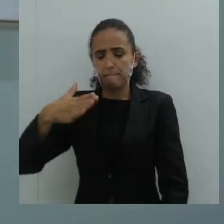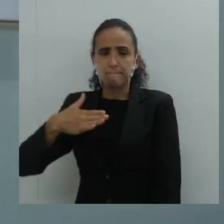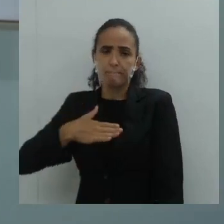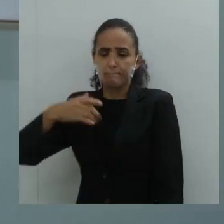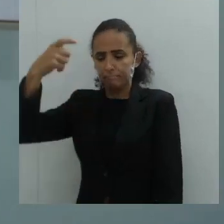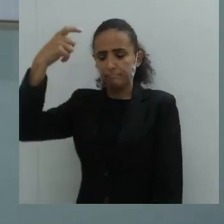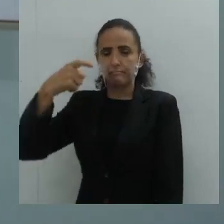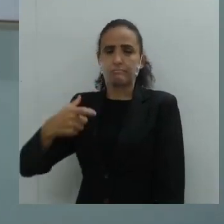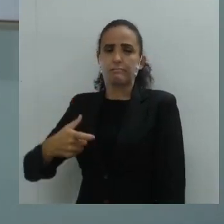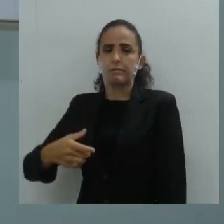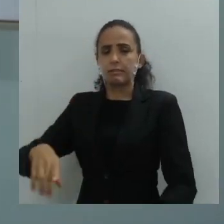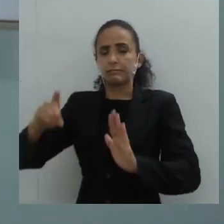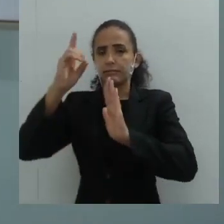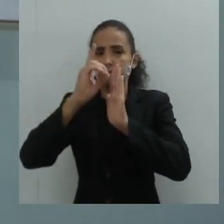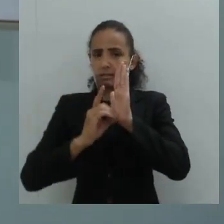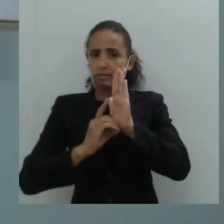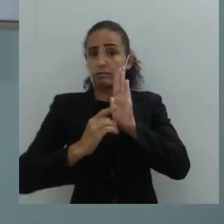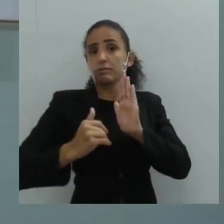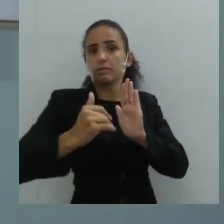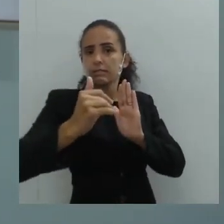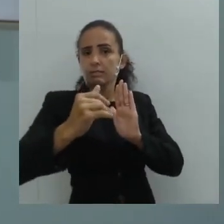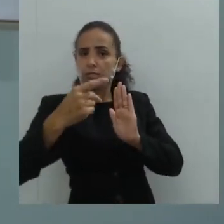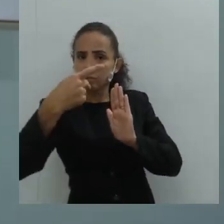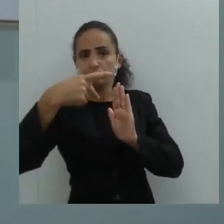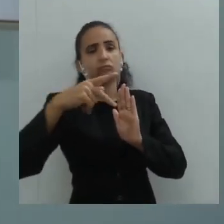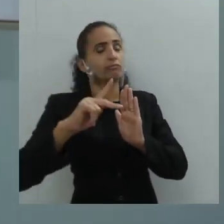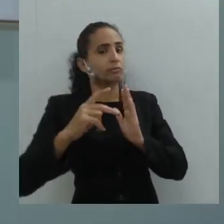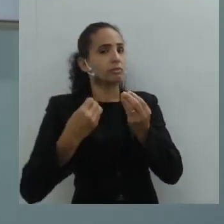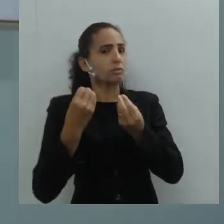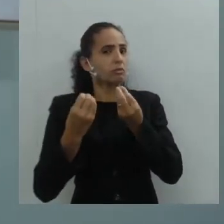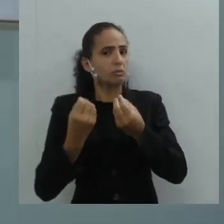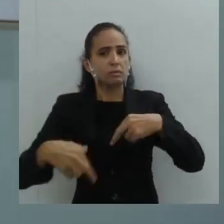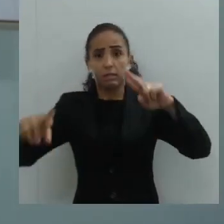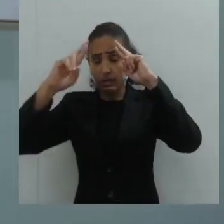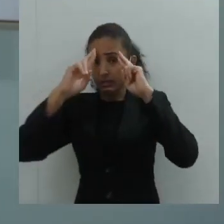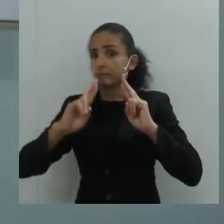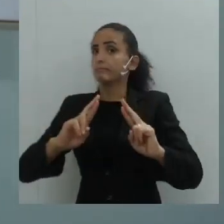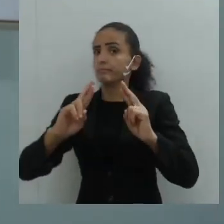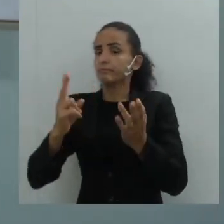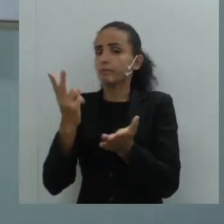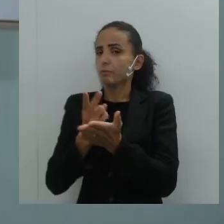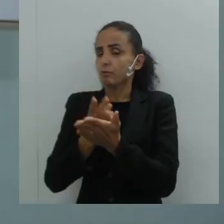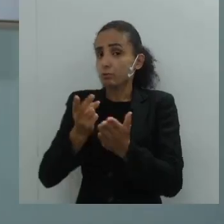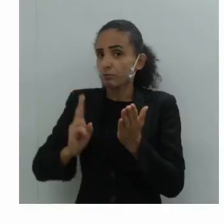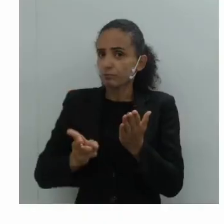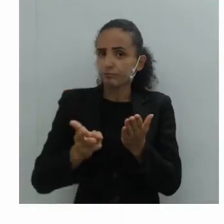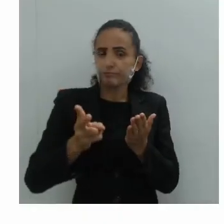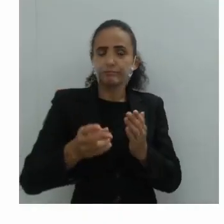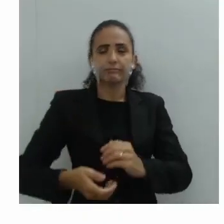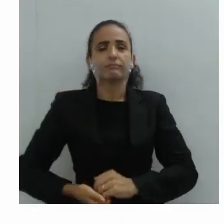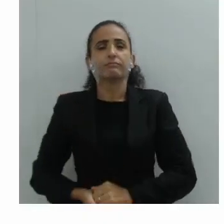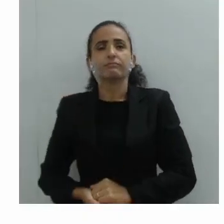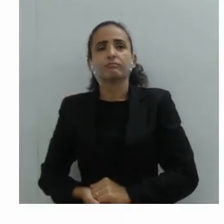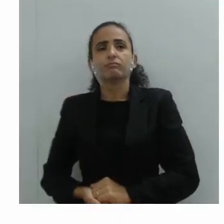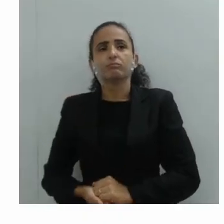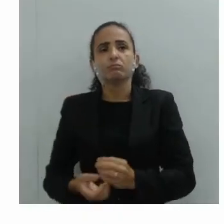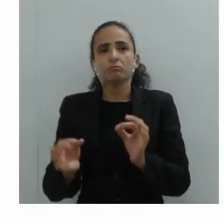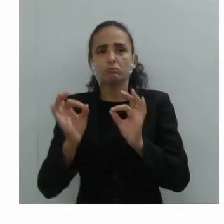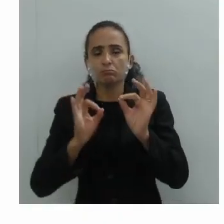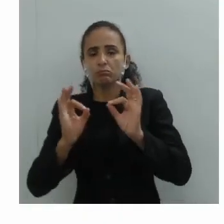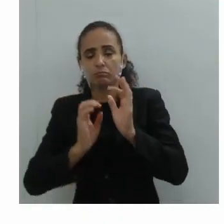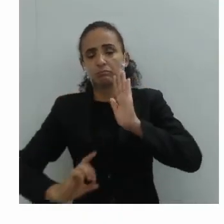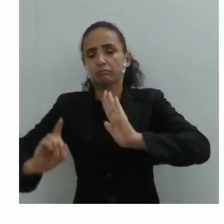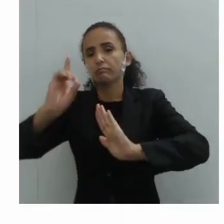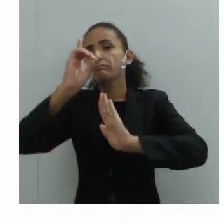direito termina quando começa o do outro. Então, ser respeitoso. Vamos adiante. A preservação